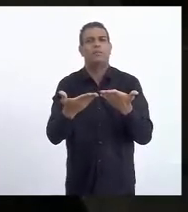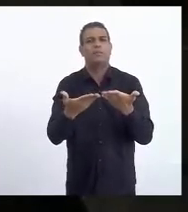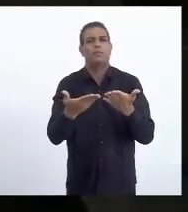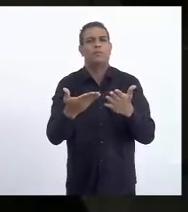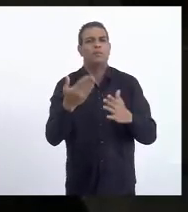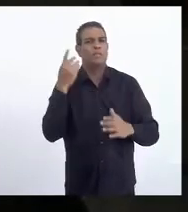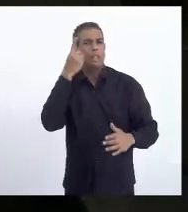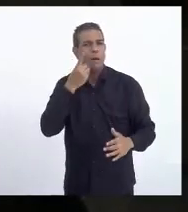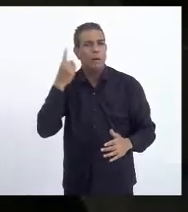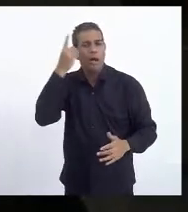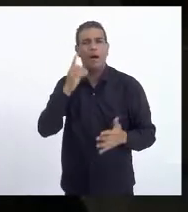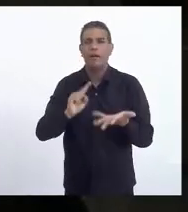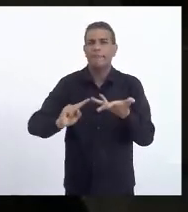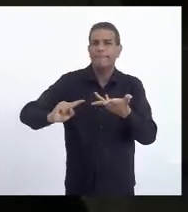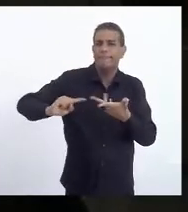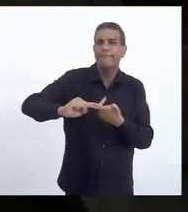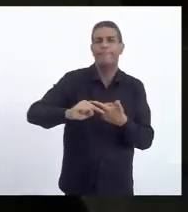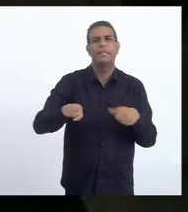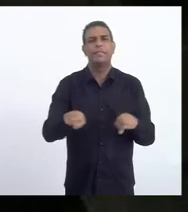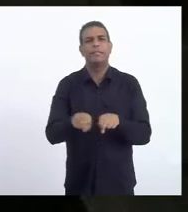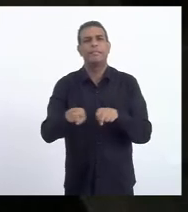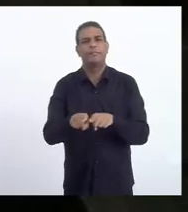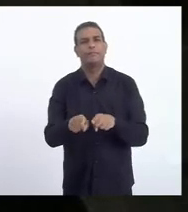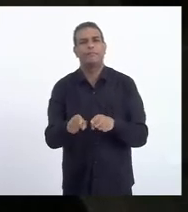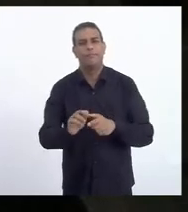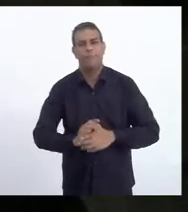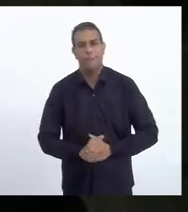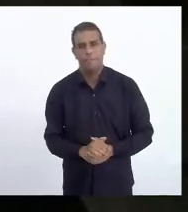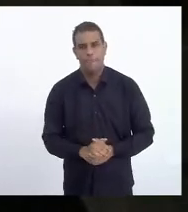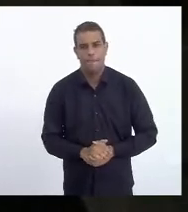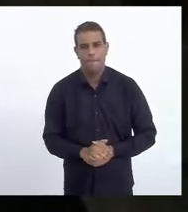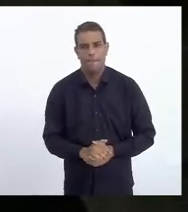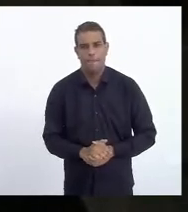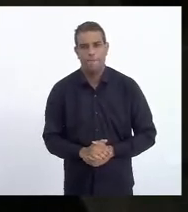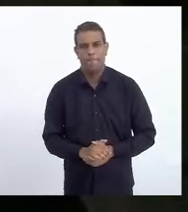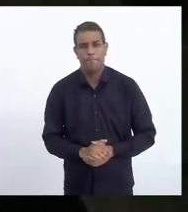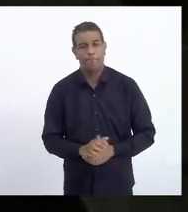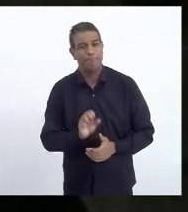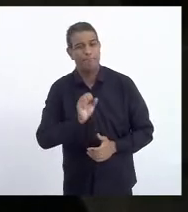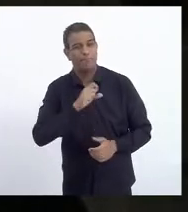Val Ceasa é Quem segue duvidando